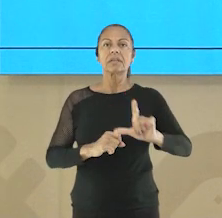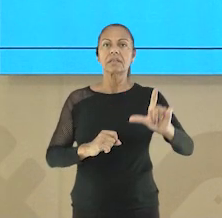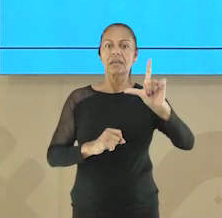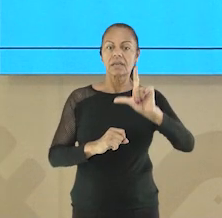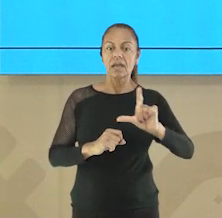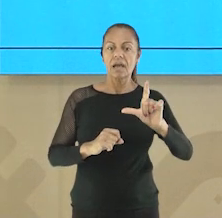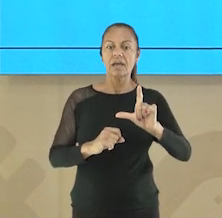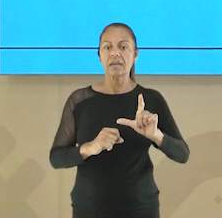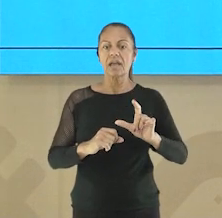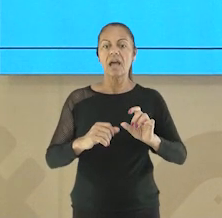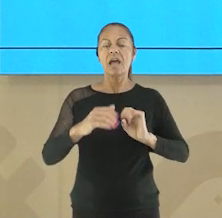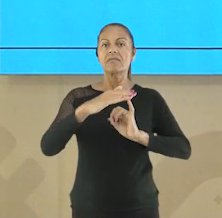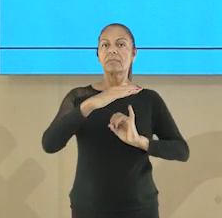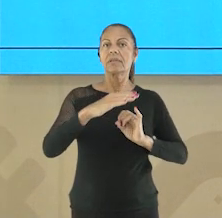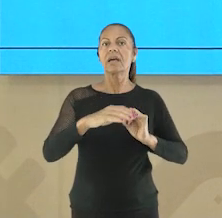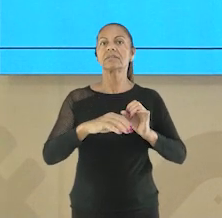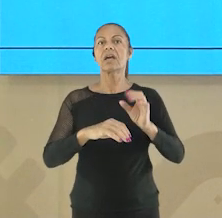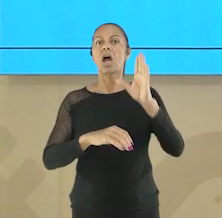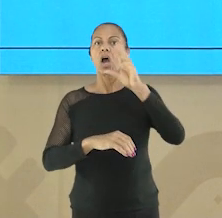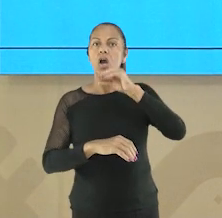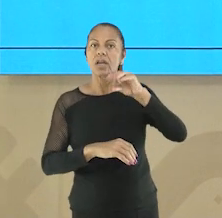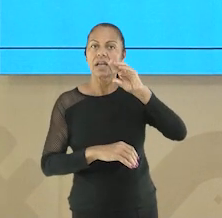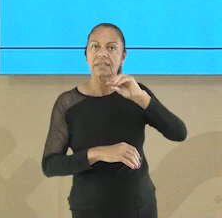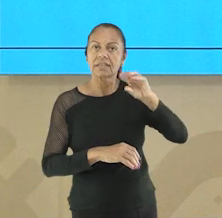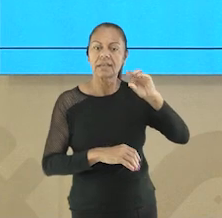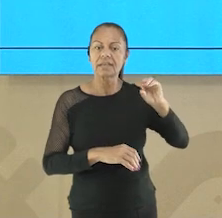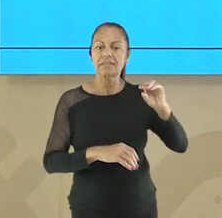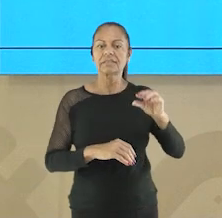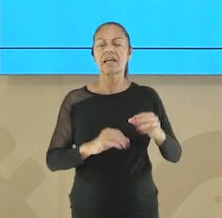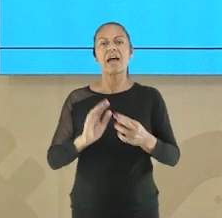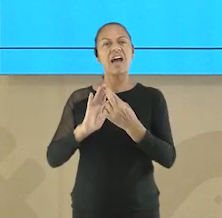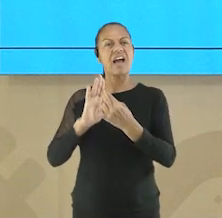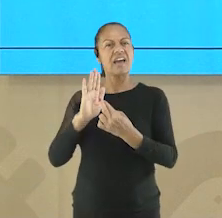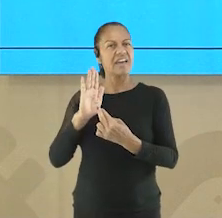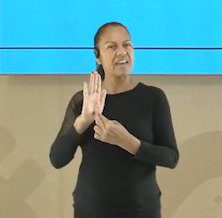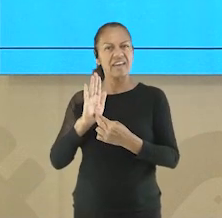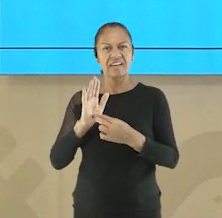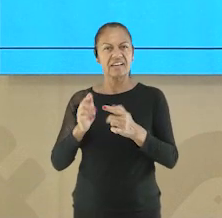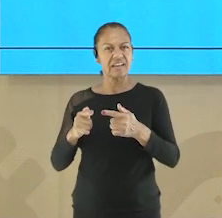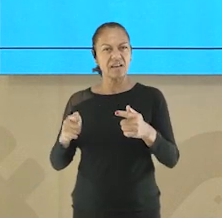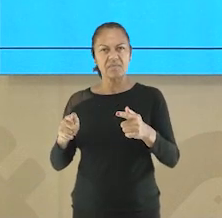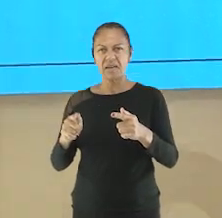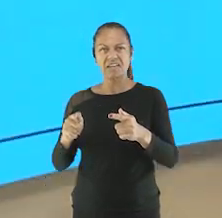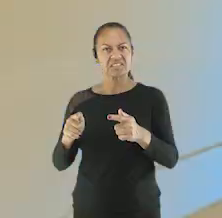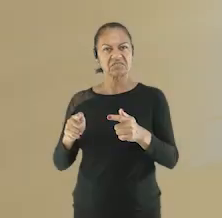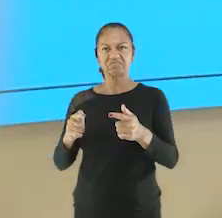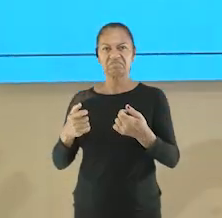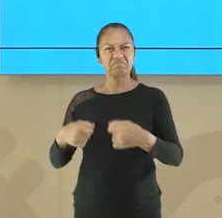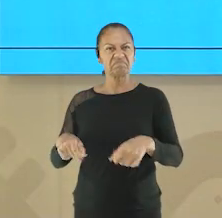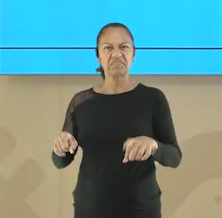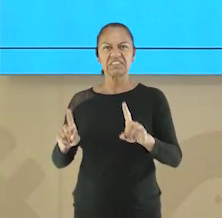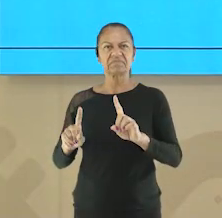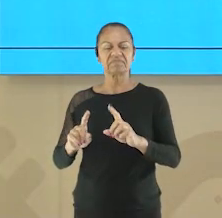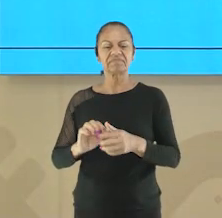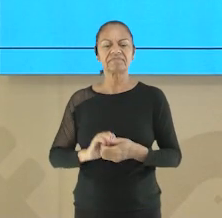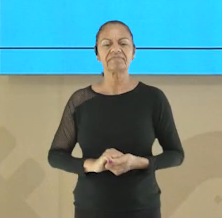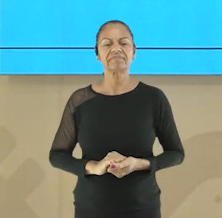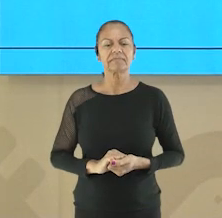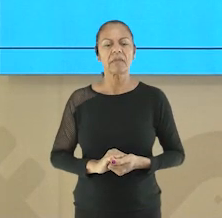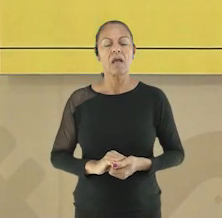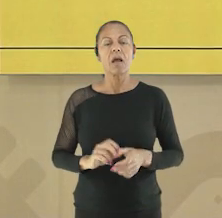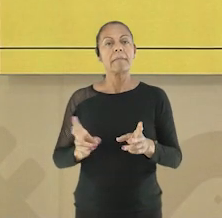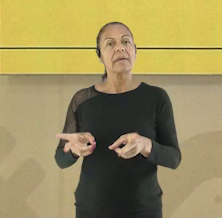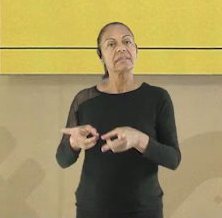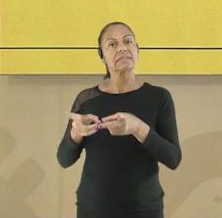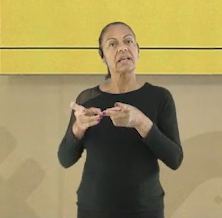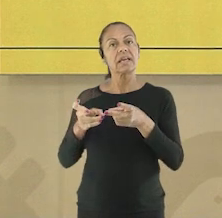literário valoriza a oralidade e a informalidade. As regras gramaticais não fazem muita falta. E antes de nos